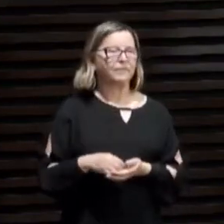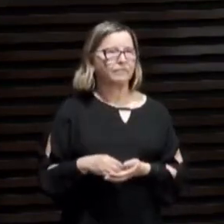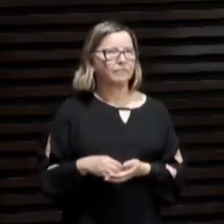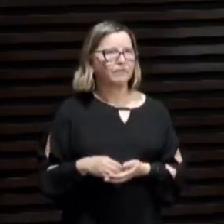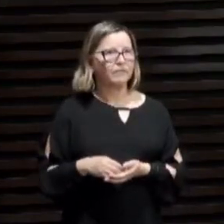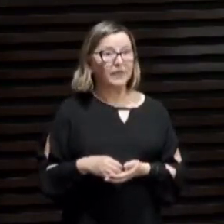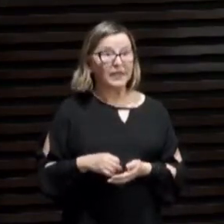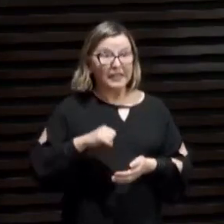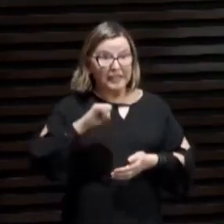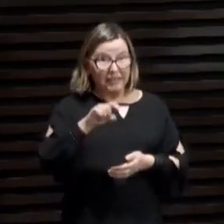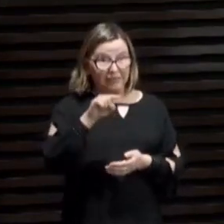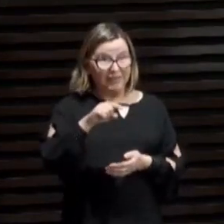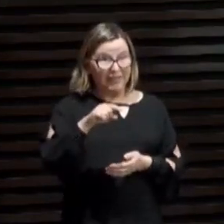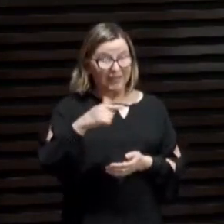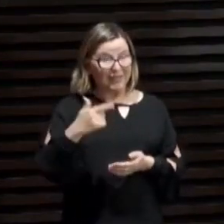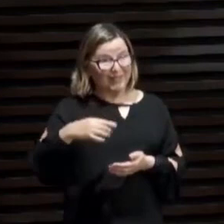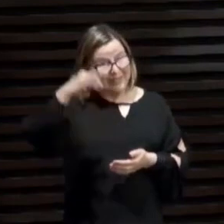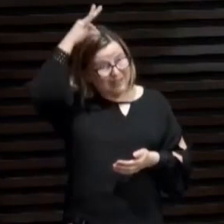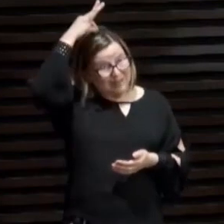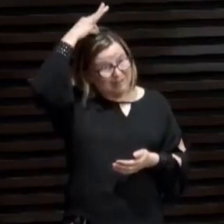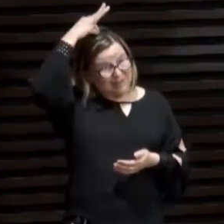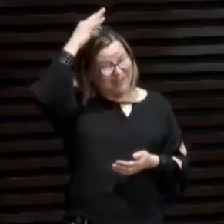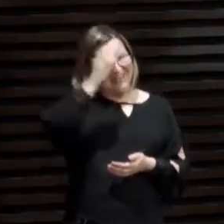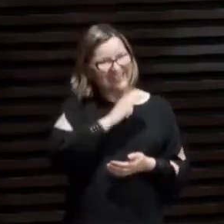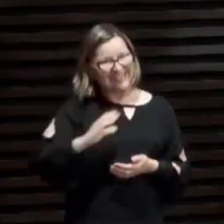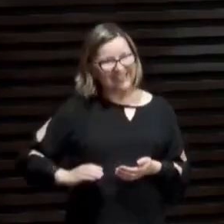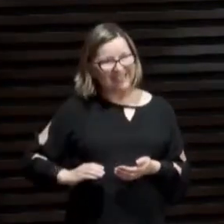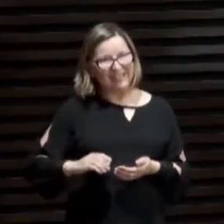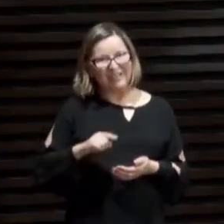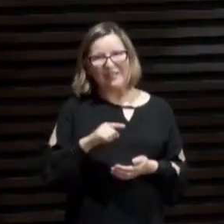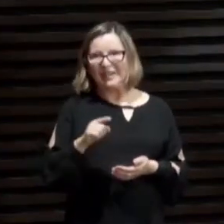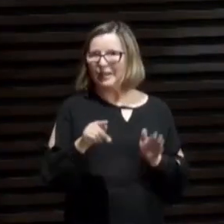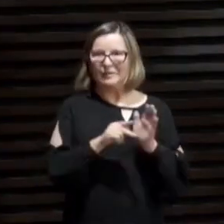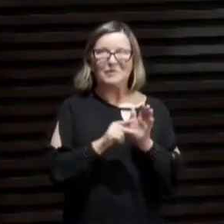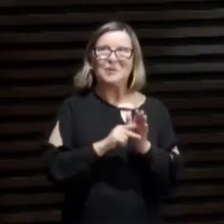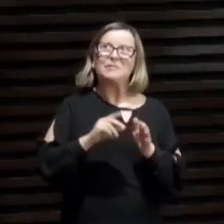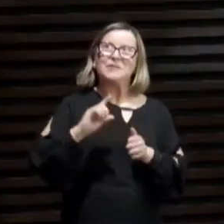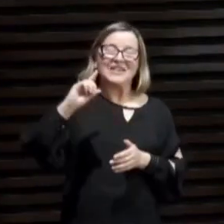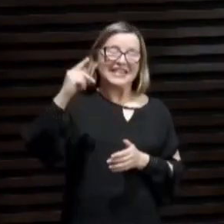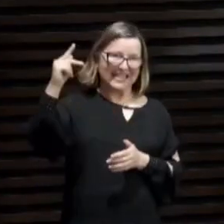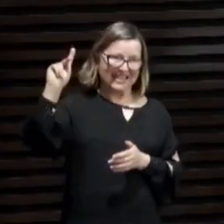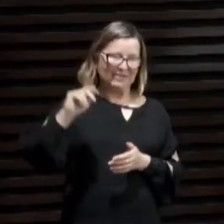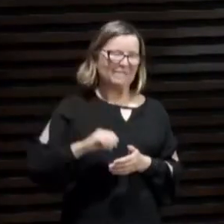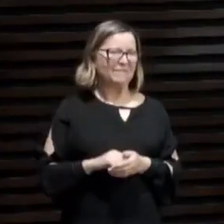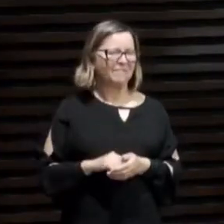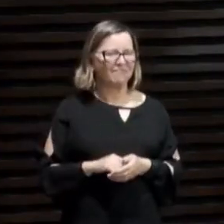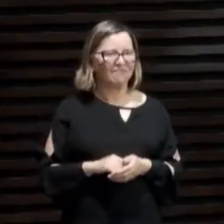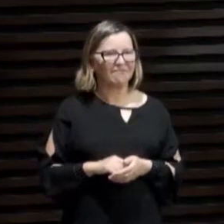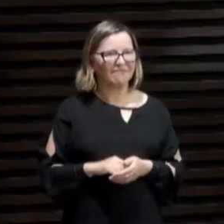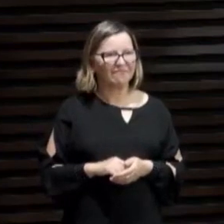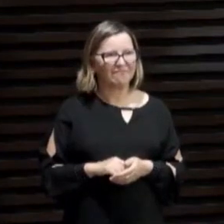águas. Se você não tem o Espírito de Cristo, você não pertence a Ele, você não é dele. Simples assim, do